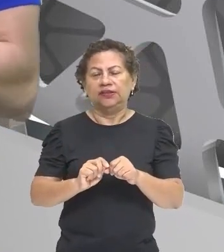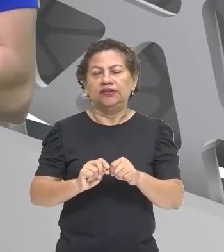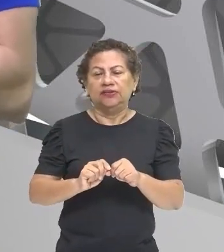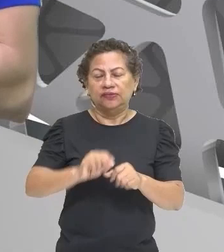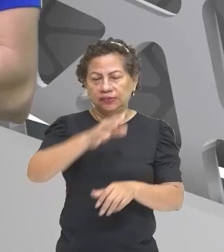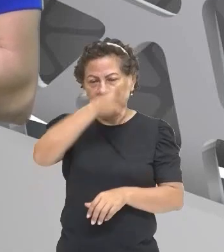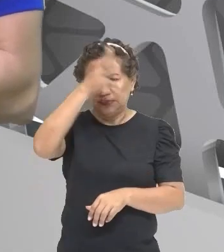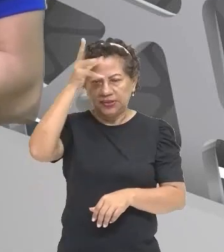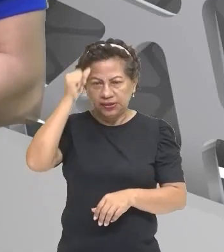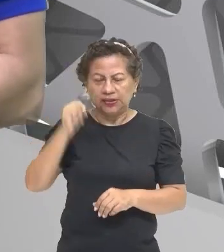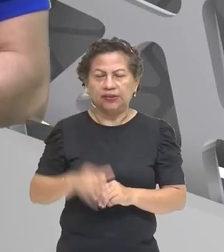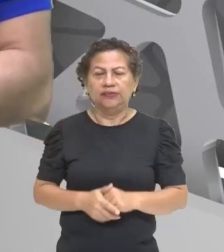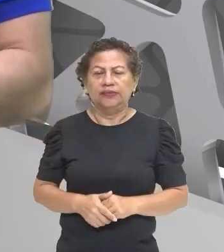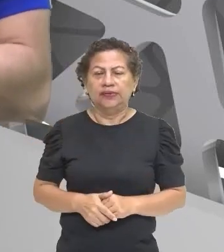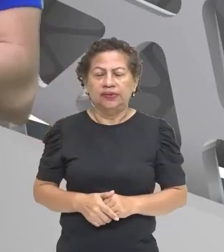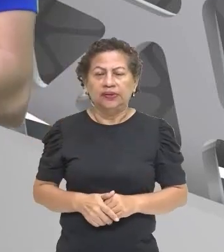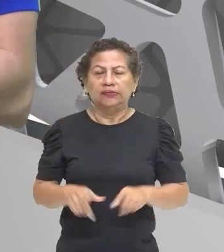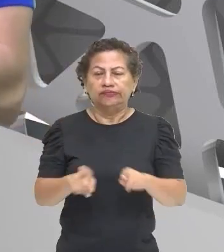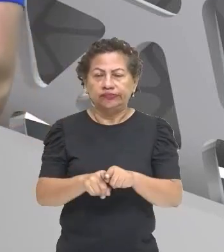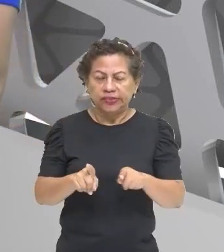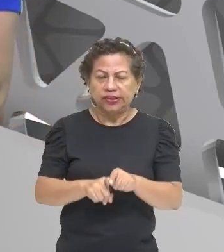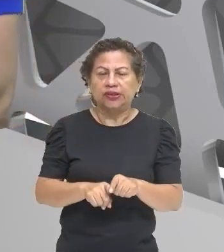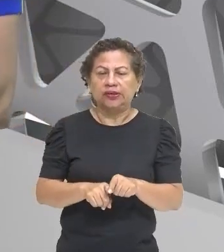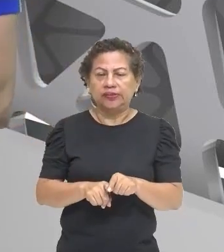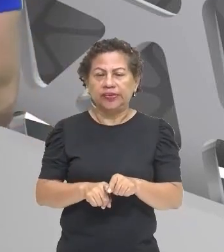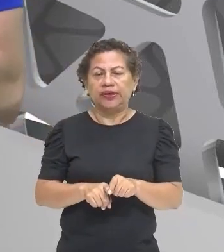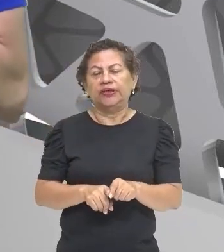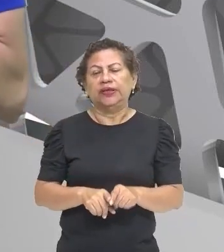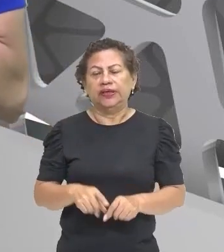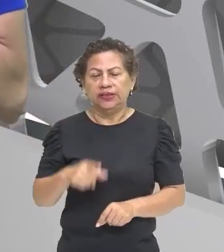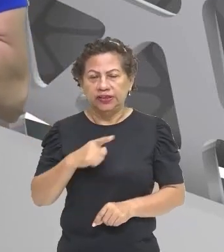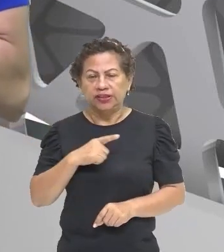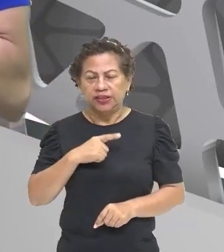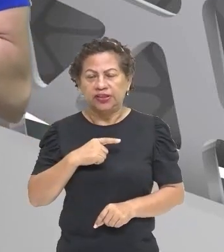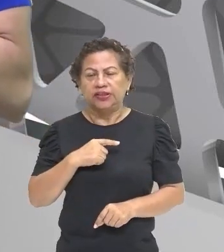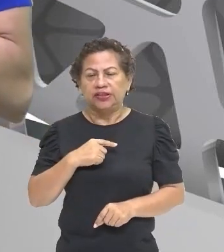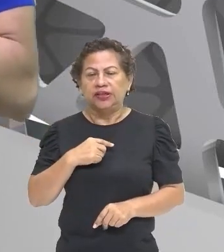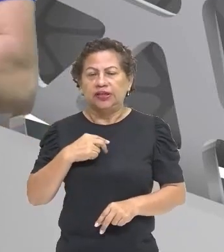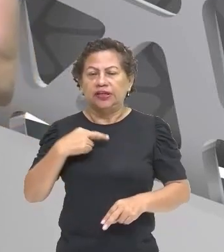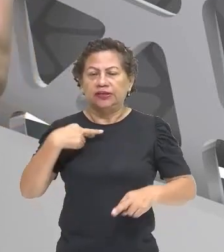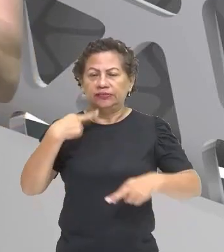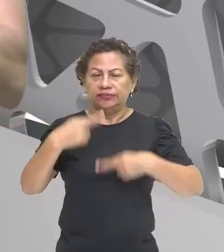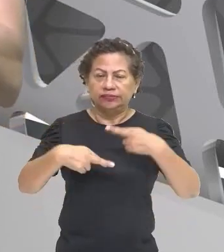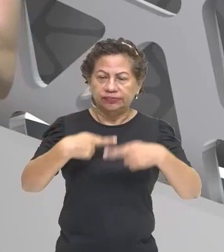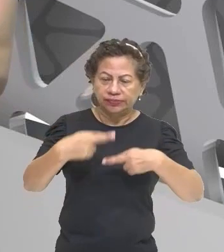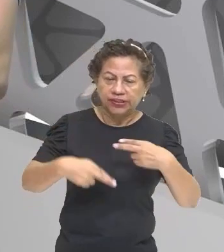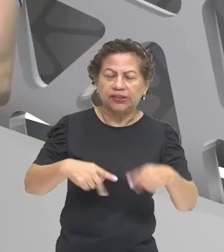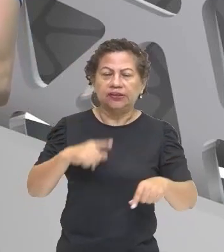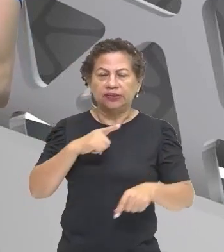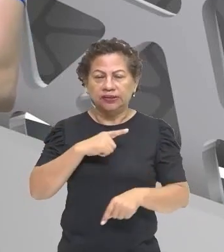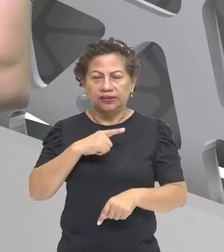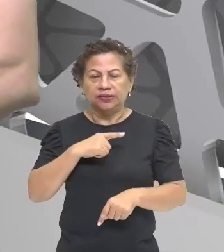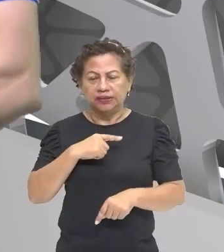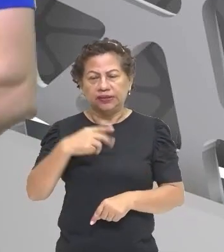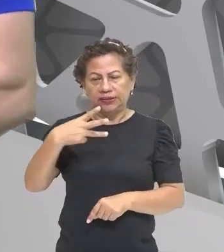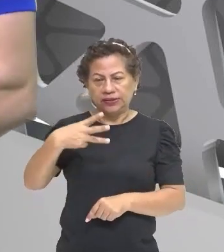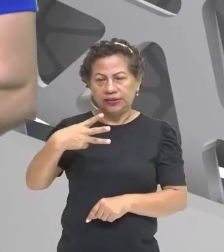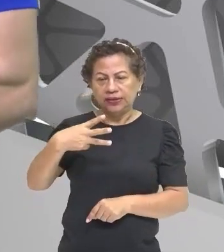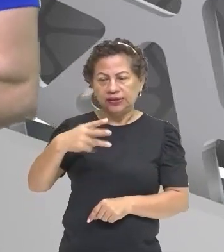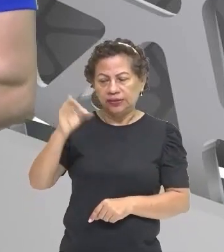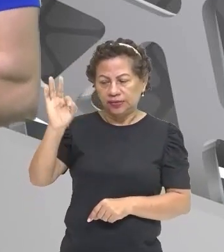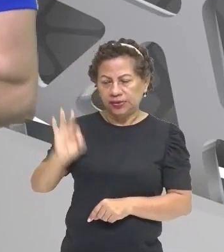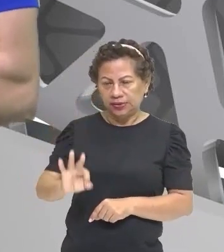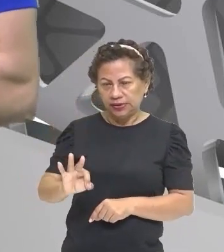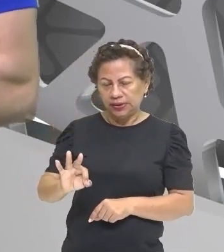Manaus. Temos os descartáveis, que apresenta 3%, tá bom? De tudo aquilo que é produzido no polo industrial de